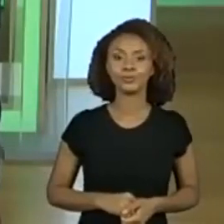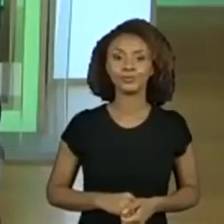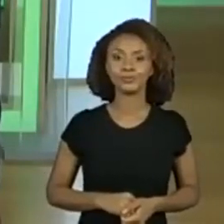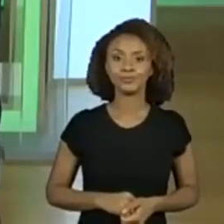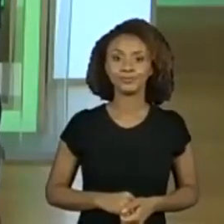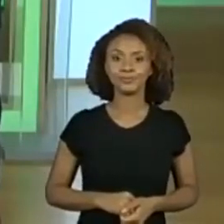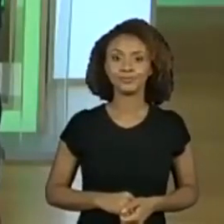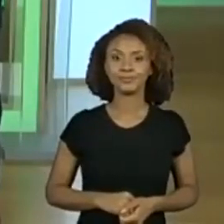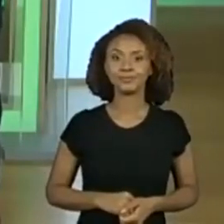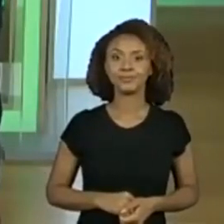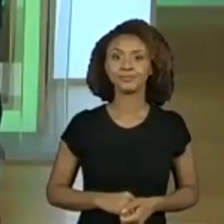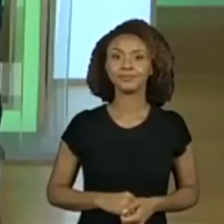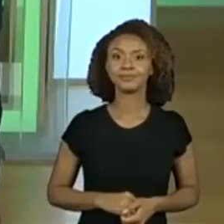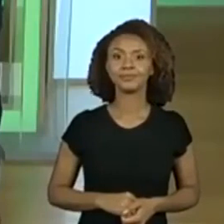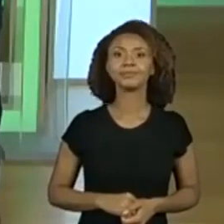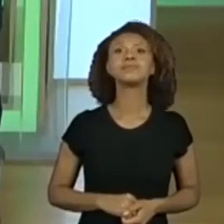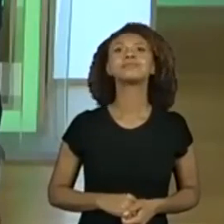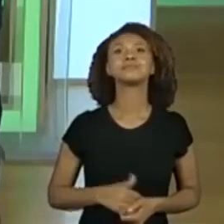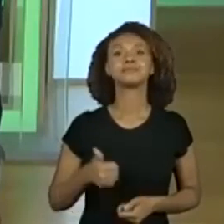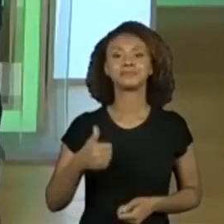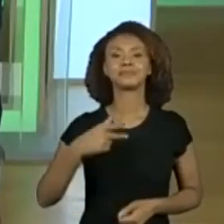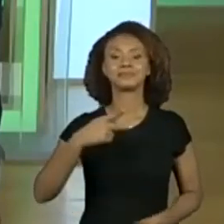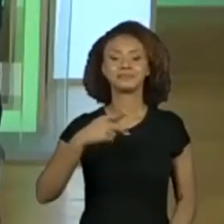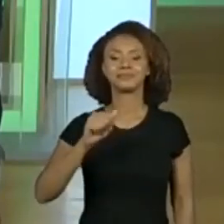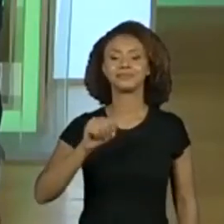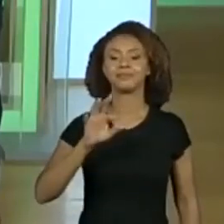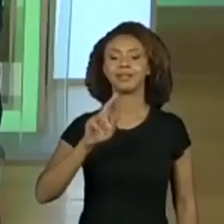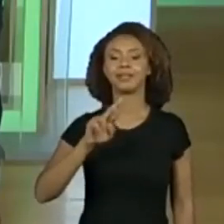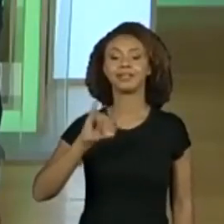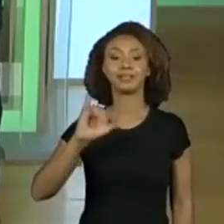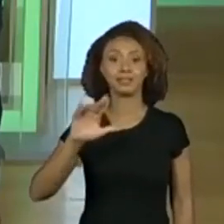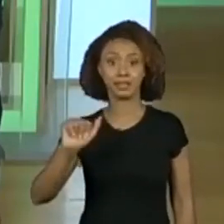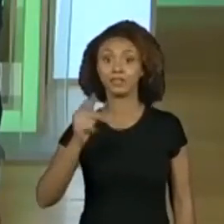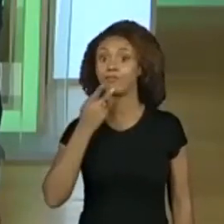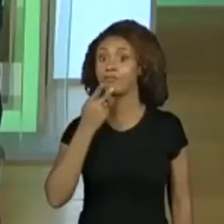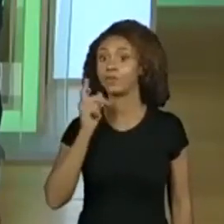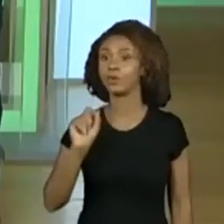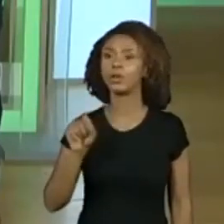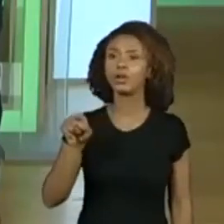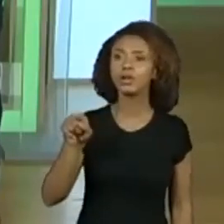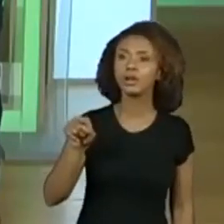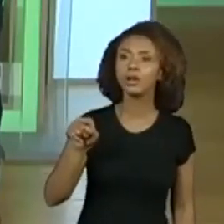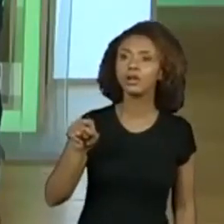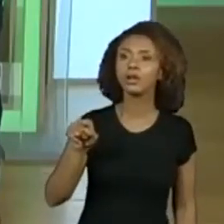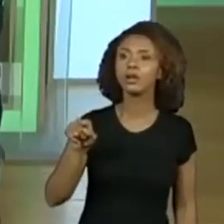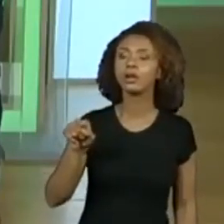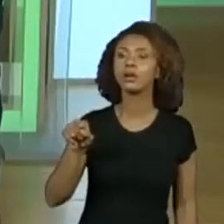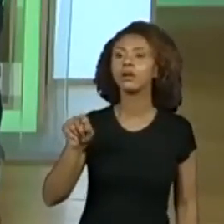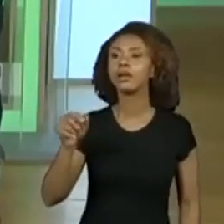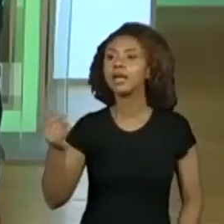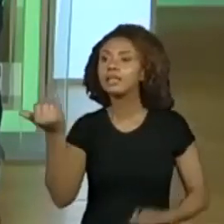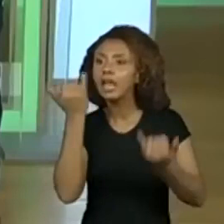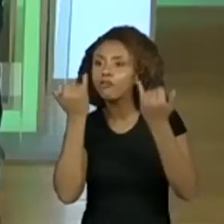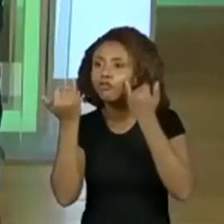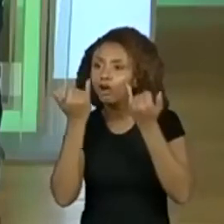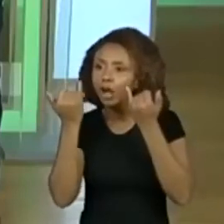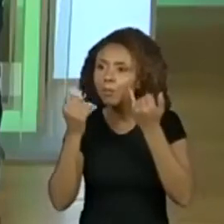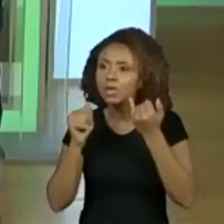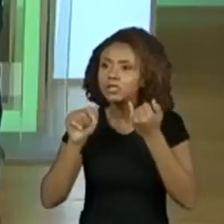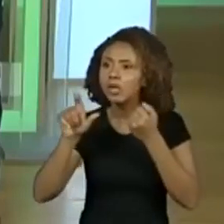acompanham isso a pro Patrícia falou que através da seleção dos dados nós